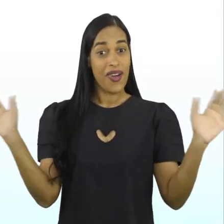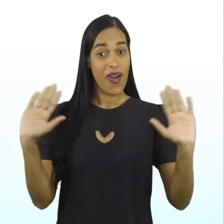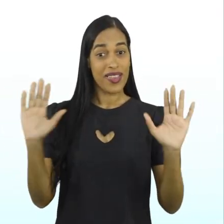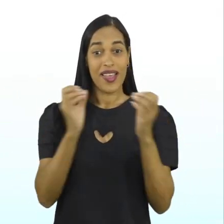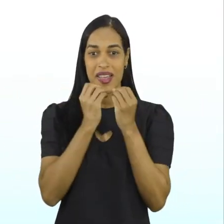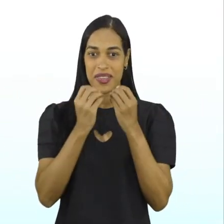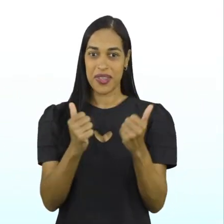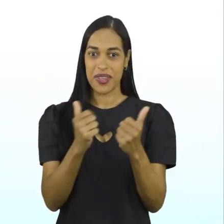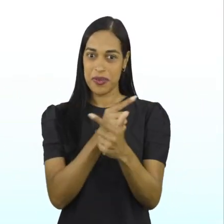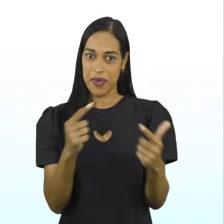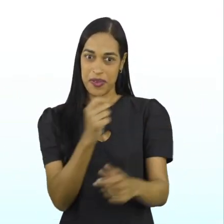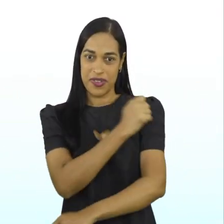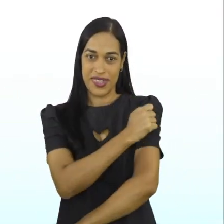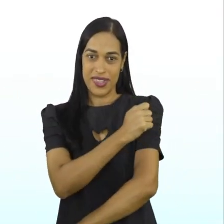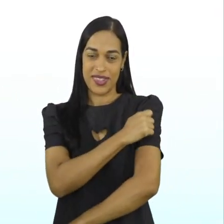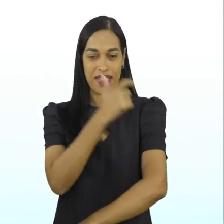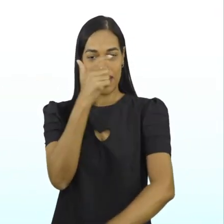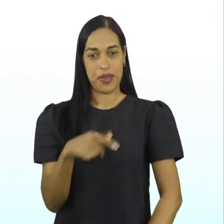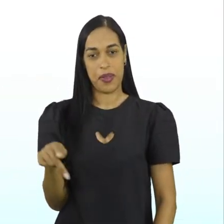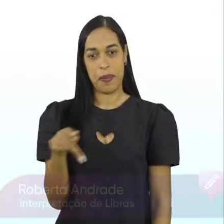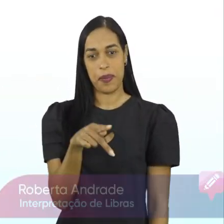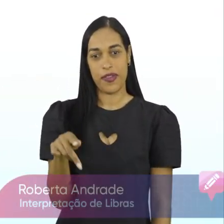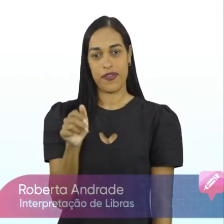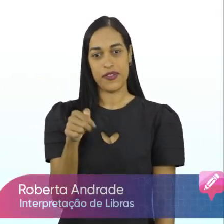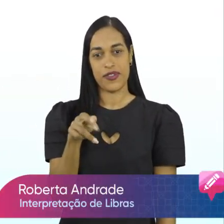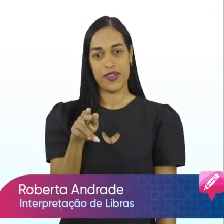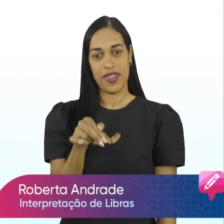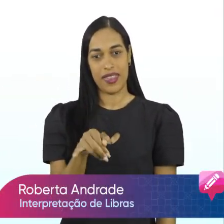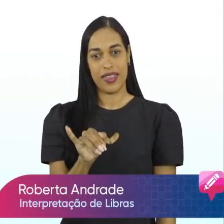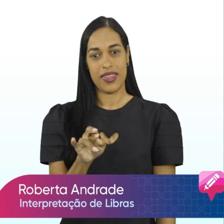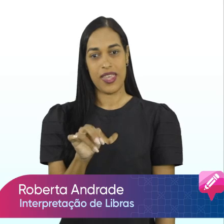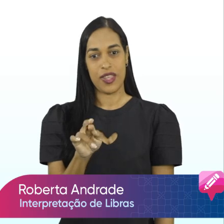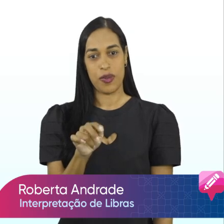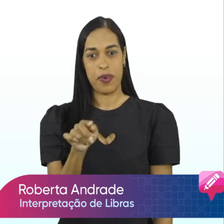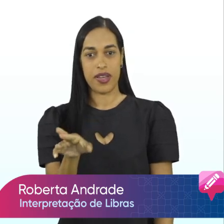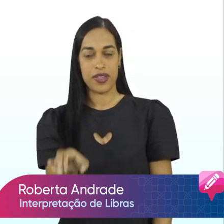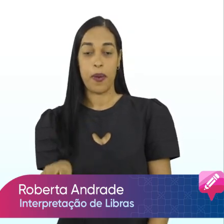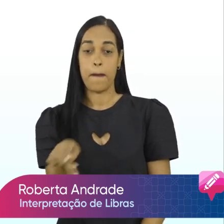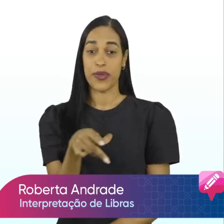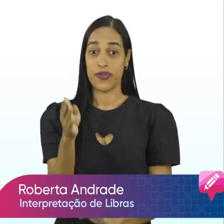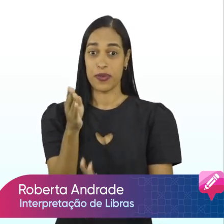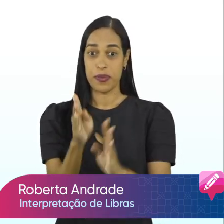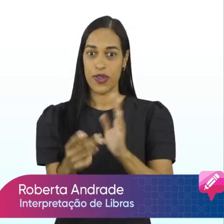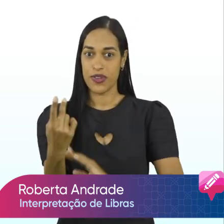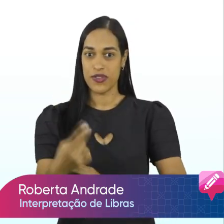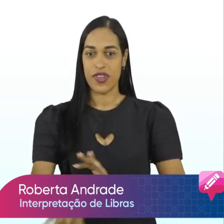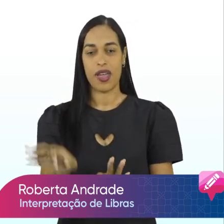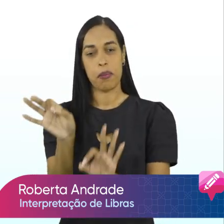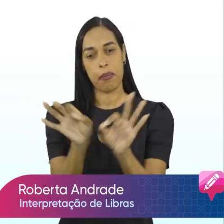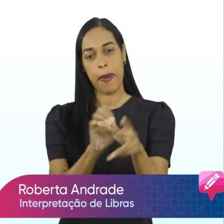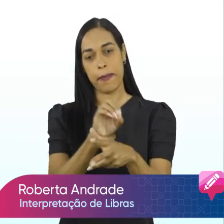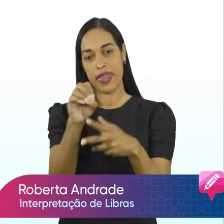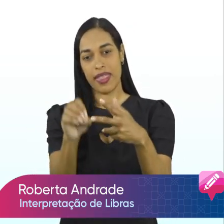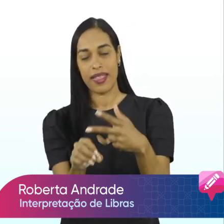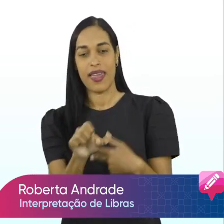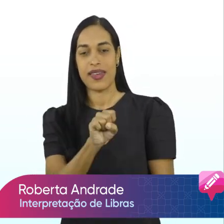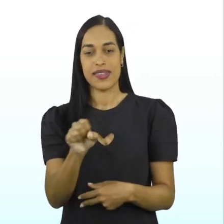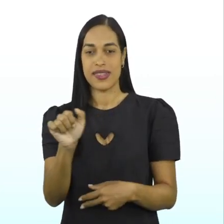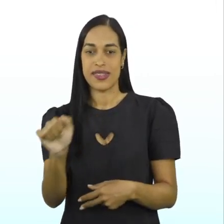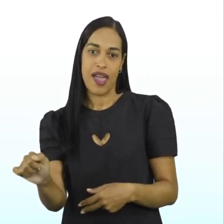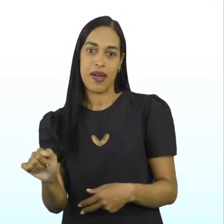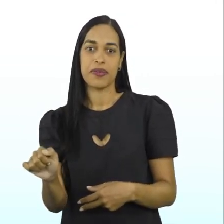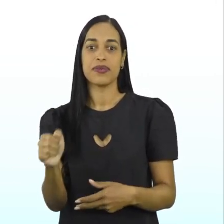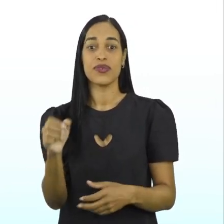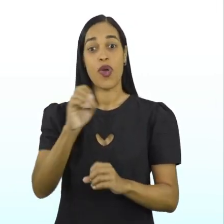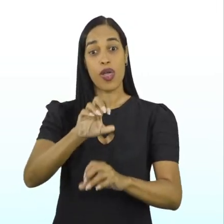Fala pessoas, e aí tudo certo? Aqui quem tá falando é o professor Andrei Tubarão, professor de Biologia aqui do Prepara Enem ISSA do Educa PE TV. E